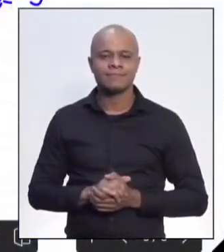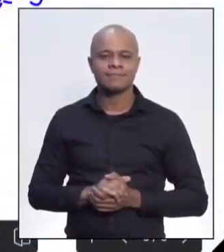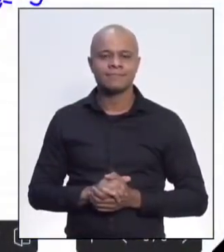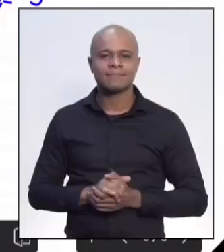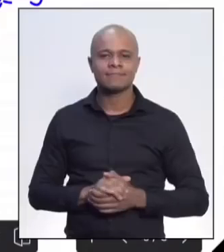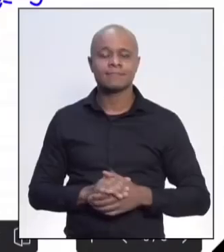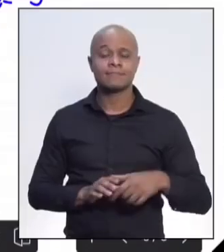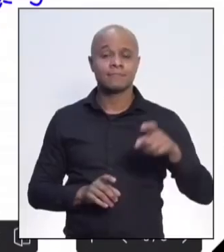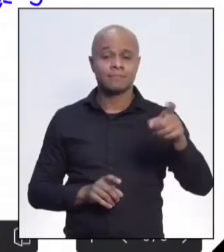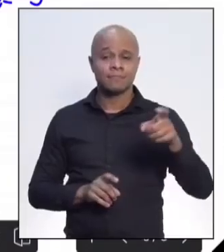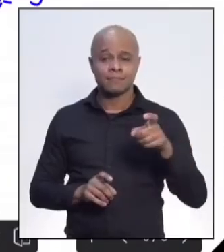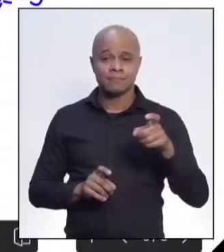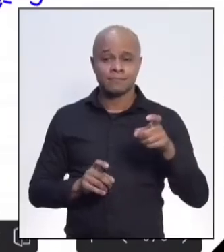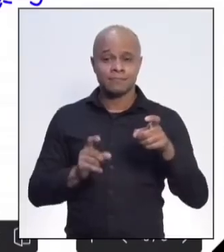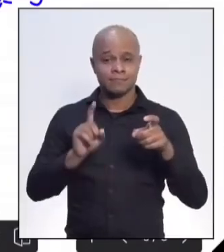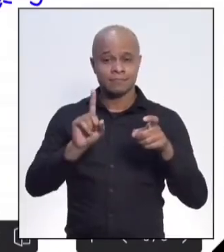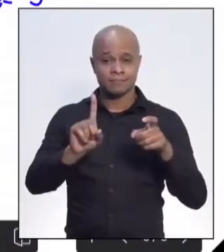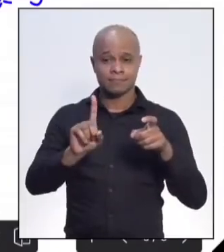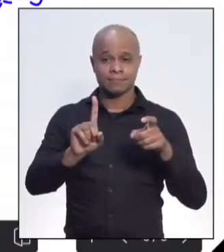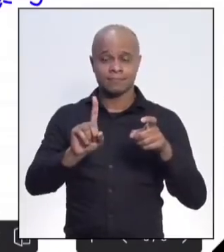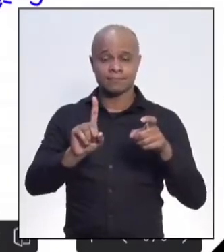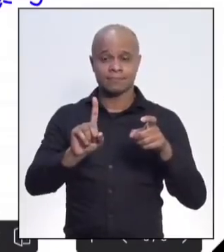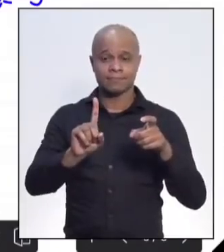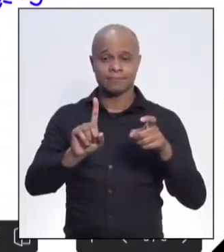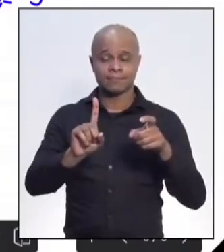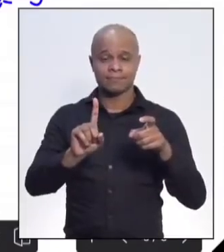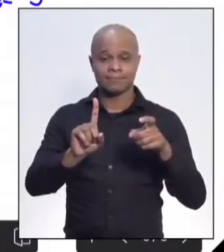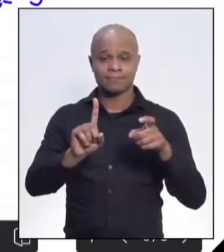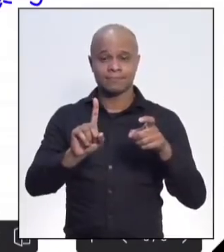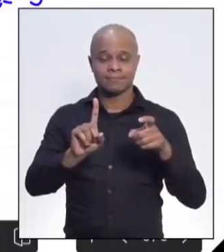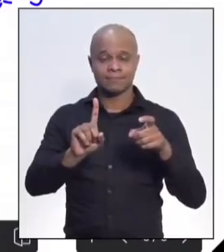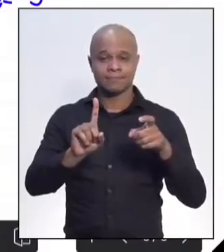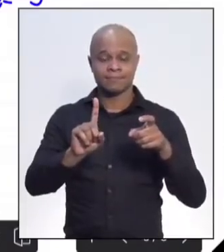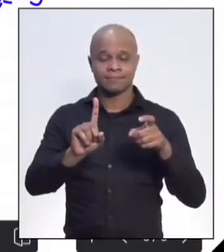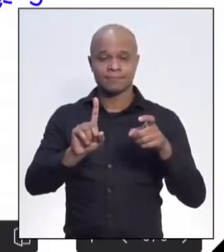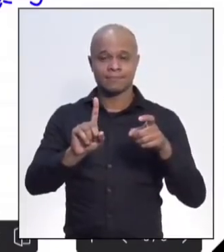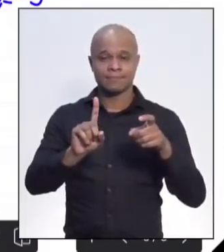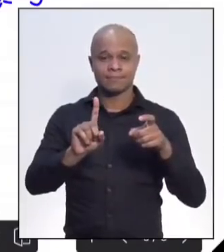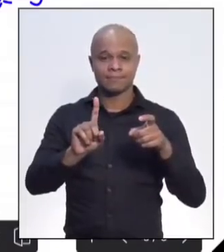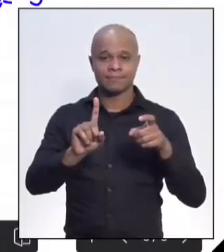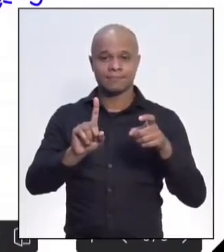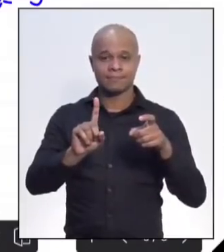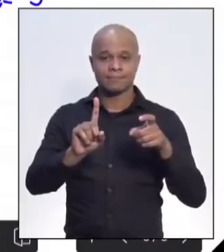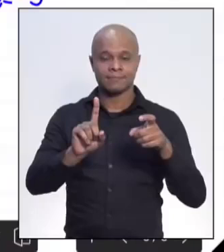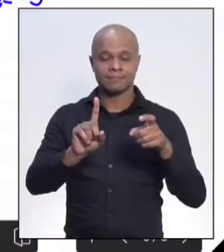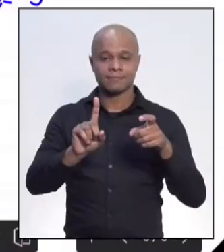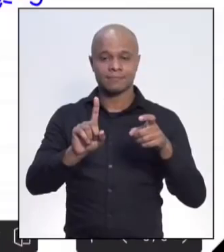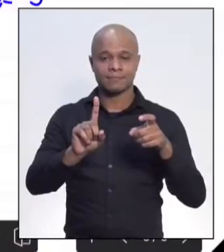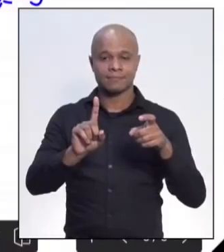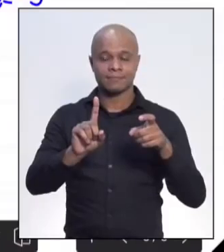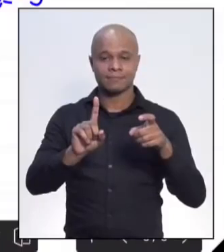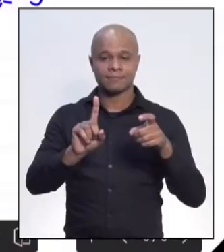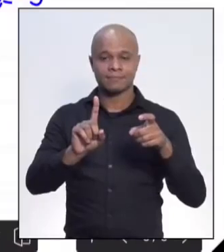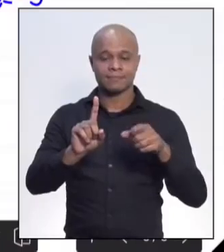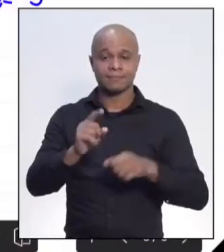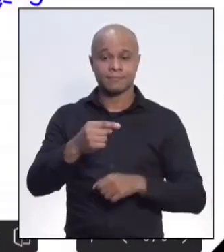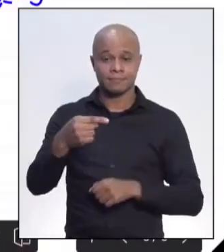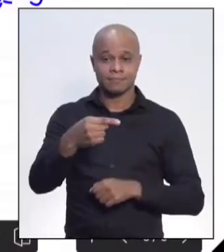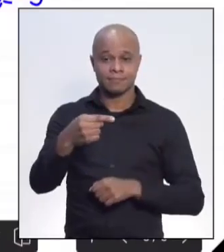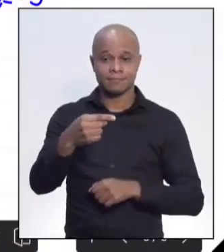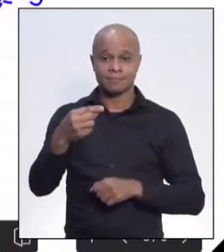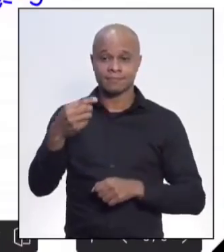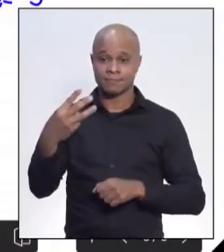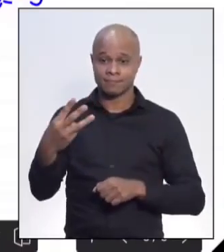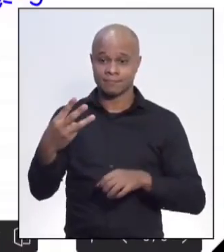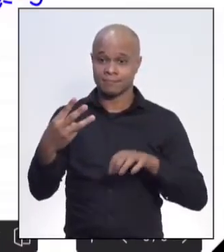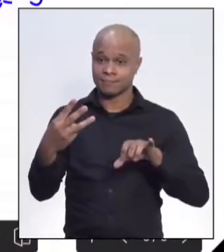aqui é menos 3. É 1 do x com menos 3 do y. Então,